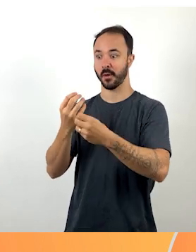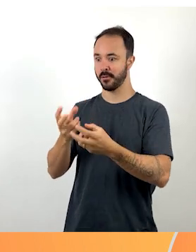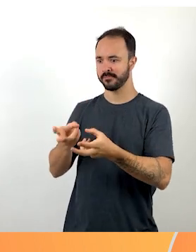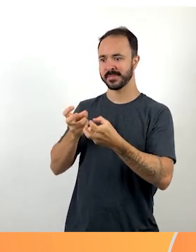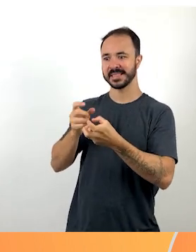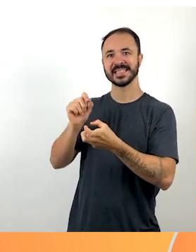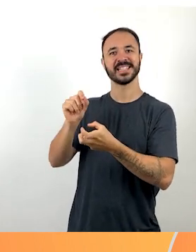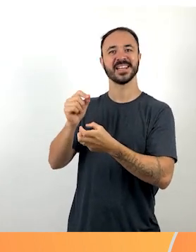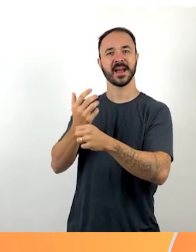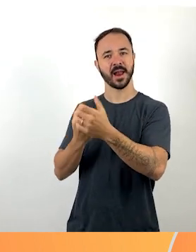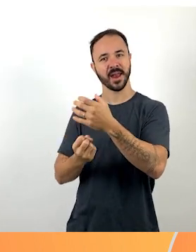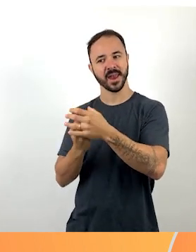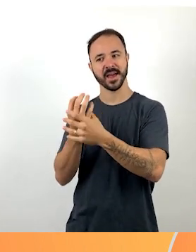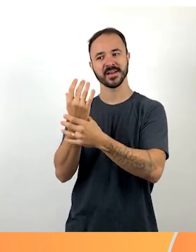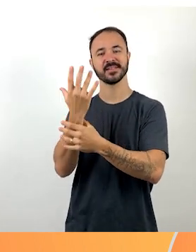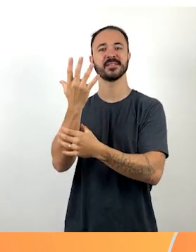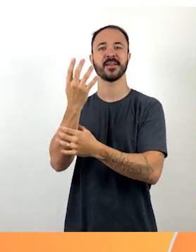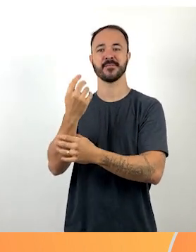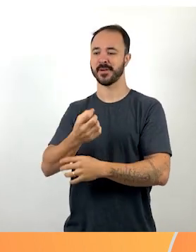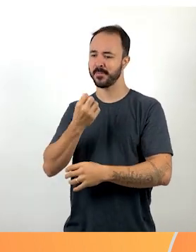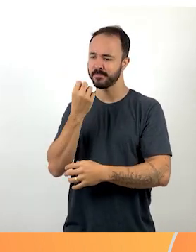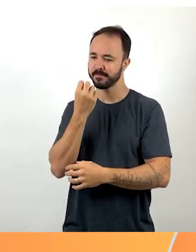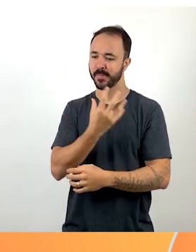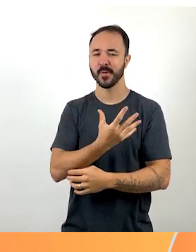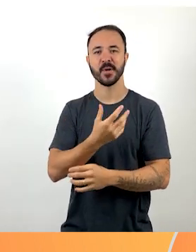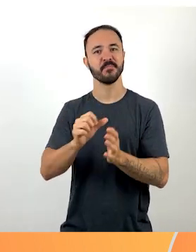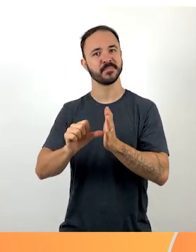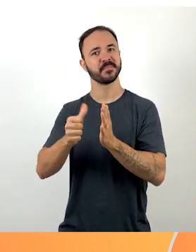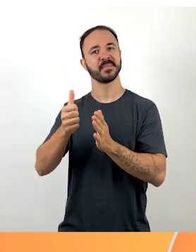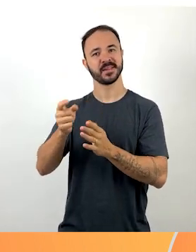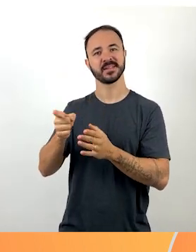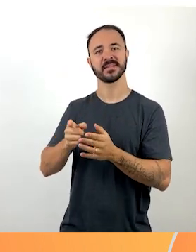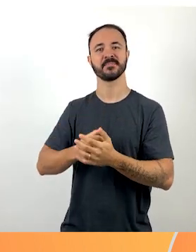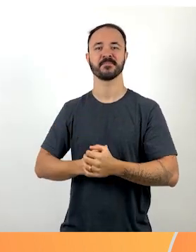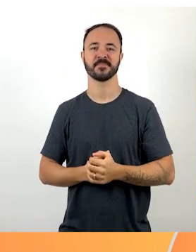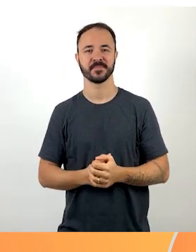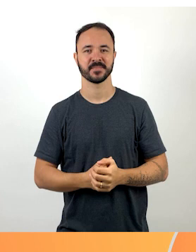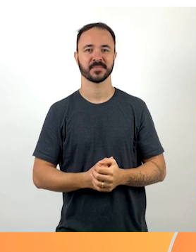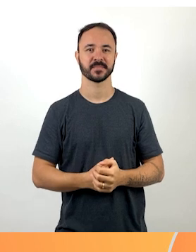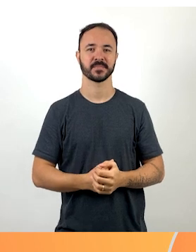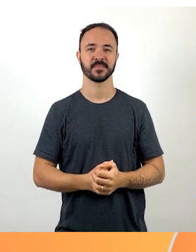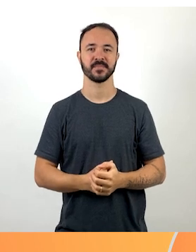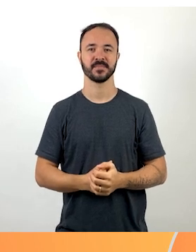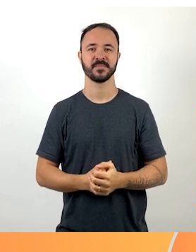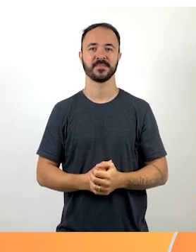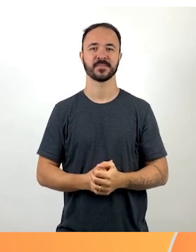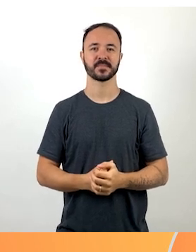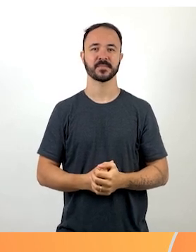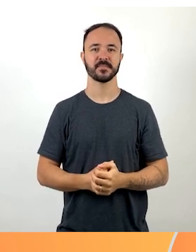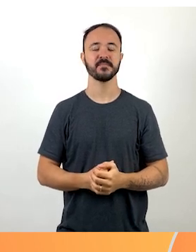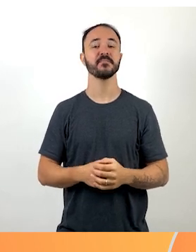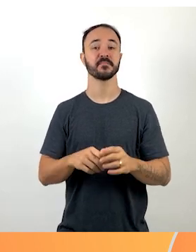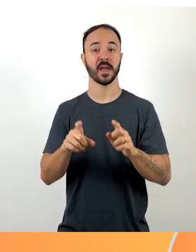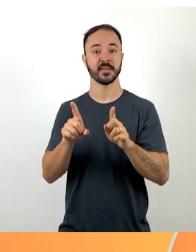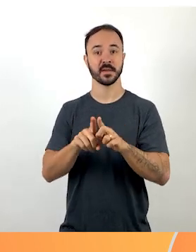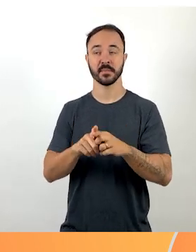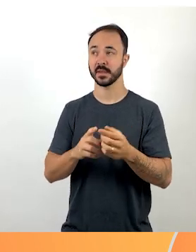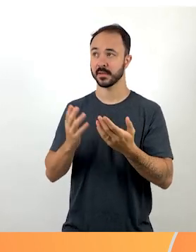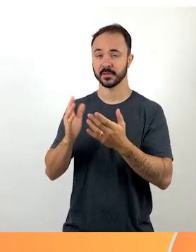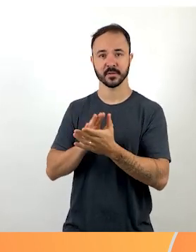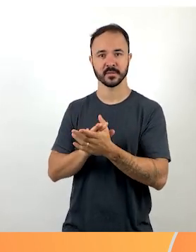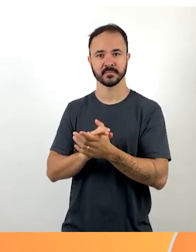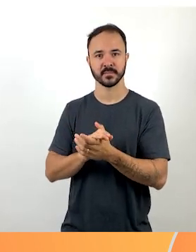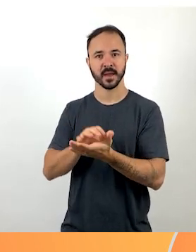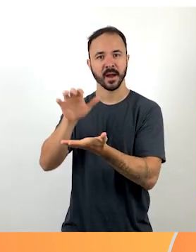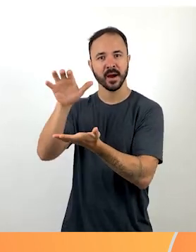e, consequentemente, depois, o desenvolvimento desse alimento de forma orgânica. Aqui nós temos um processo